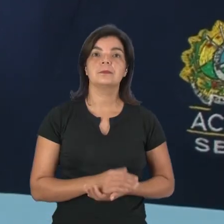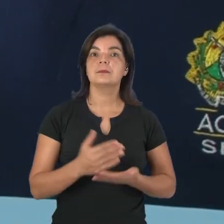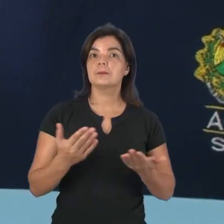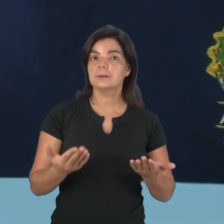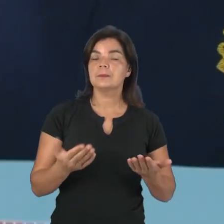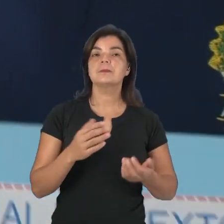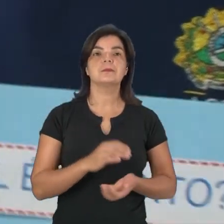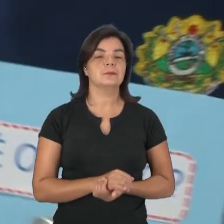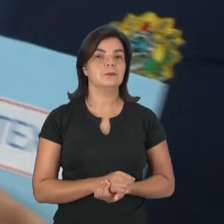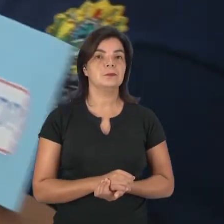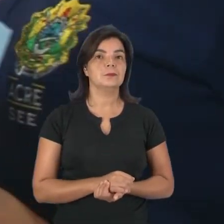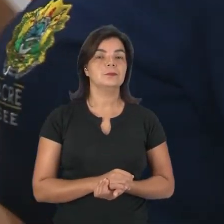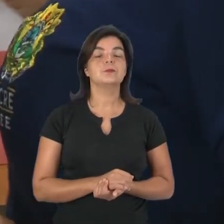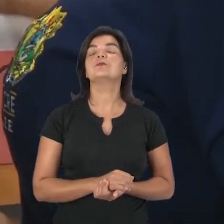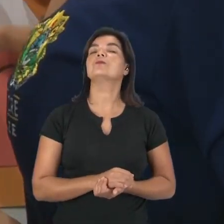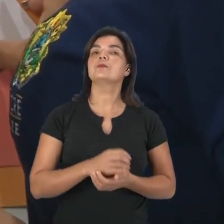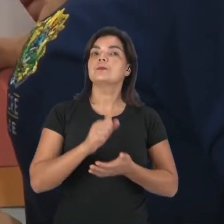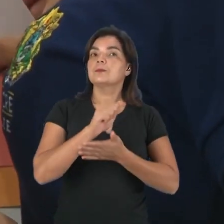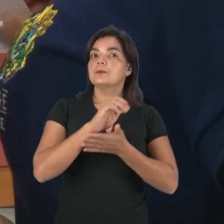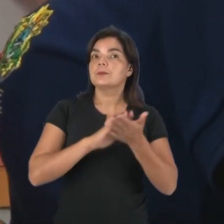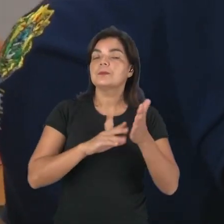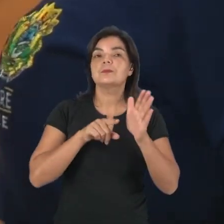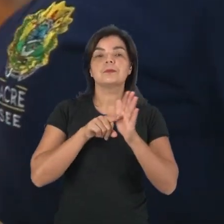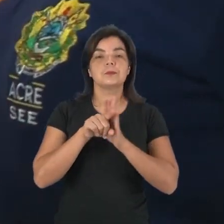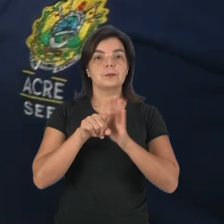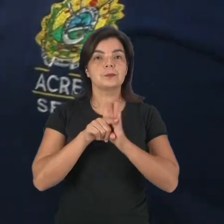Vamos lá para o nosso último desafio.